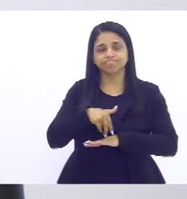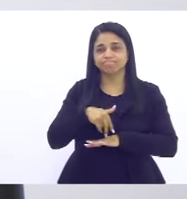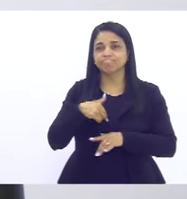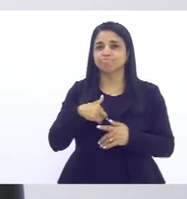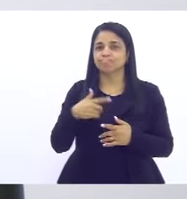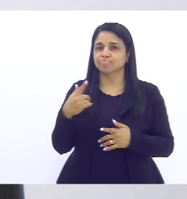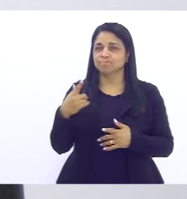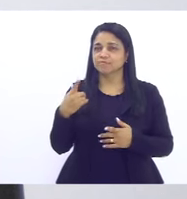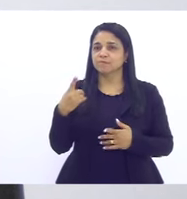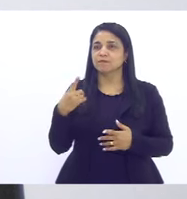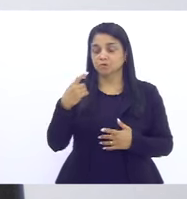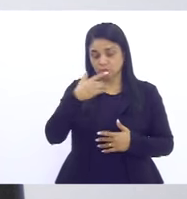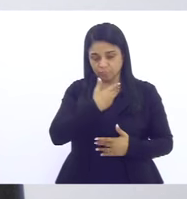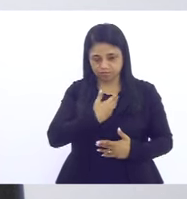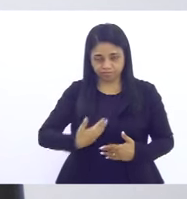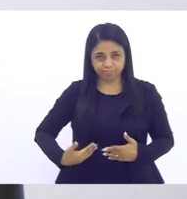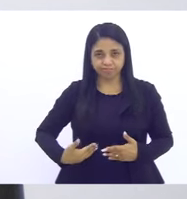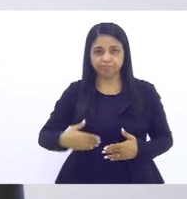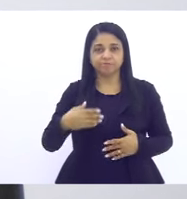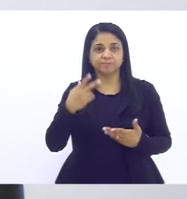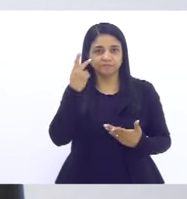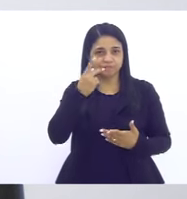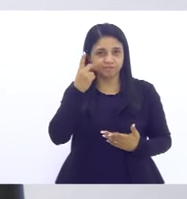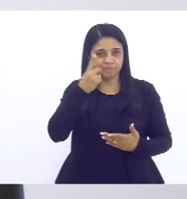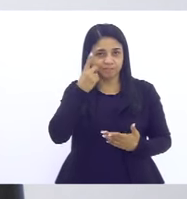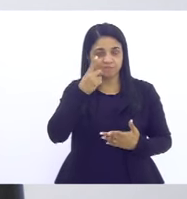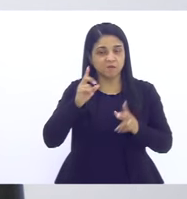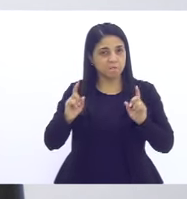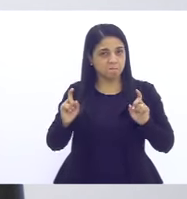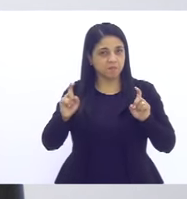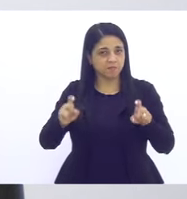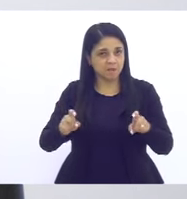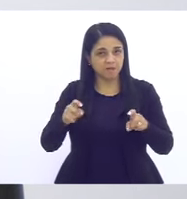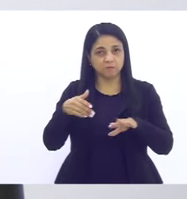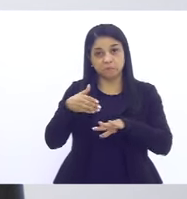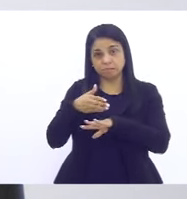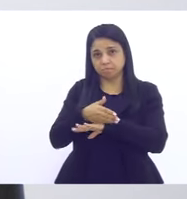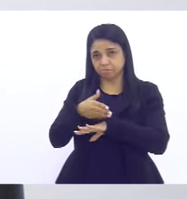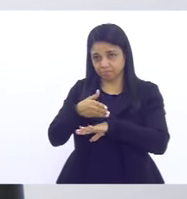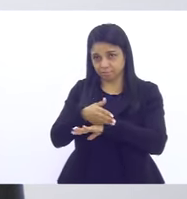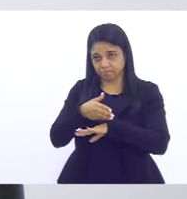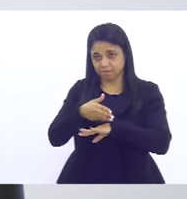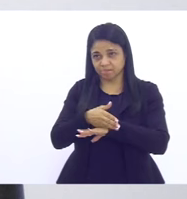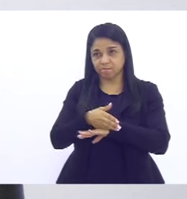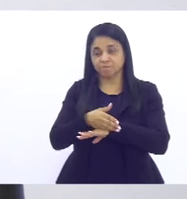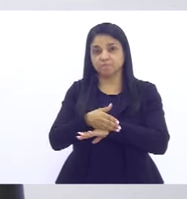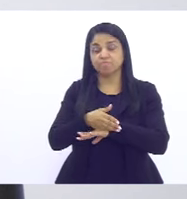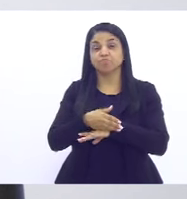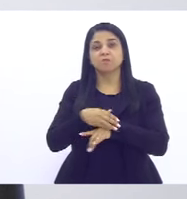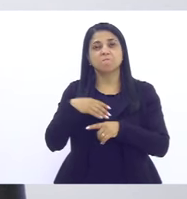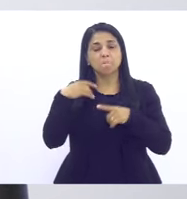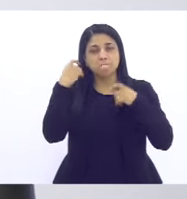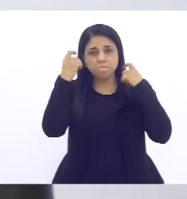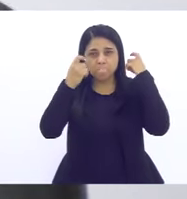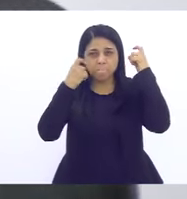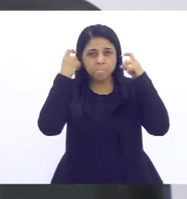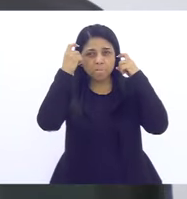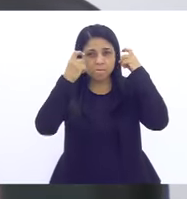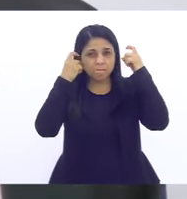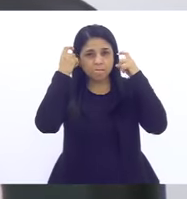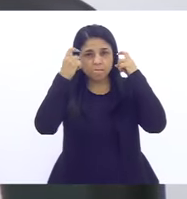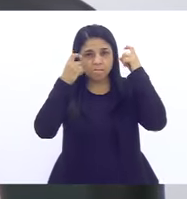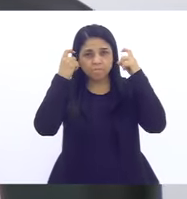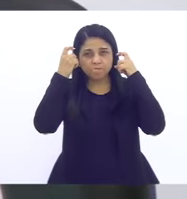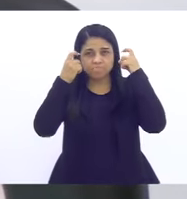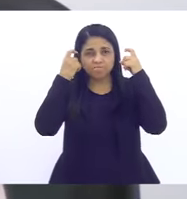como agente público, que tem um mandato participativo, a gente fica numa preocupação,